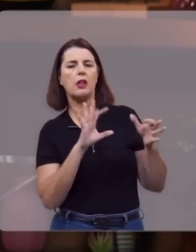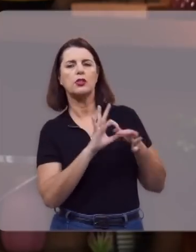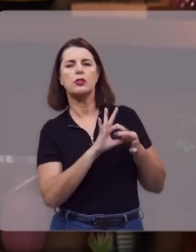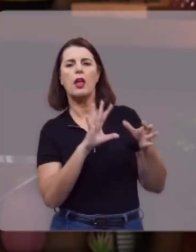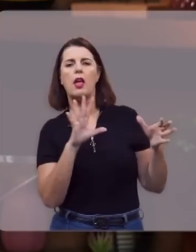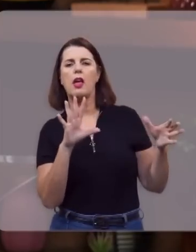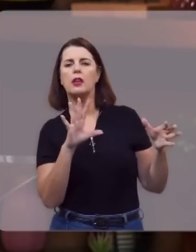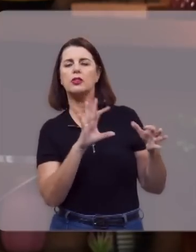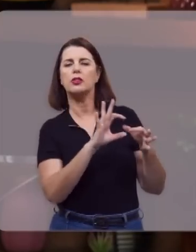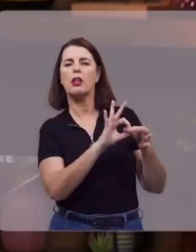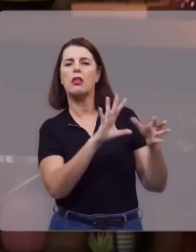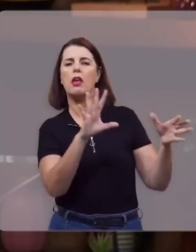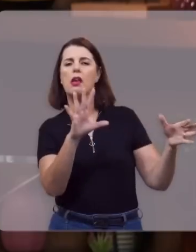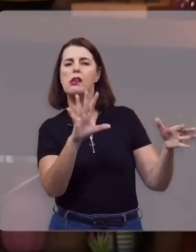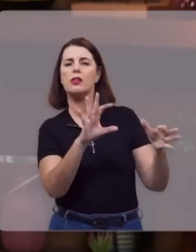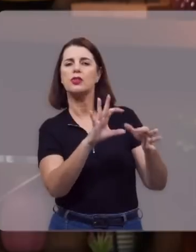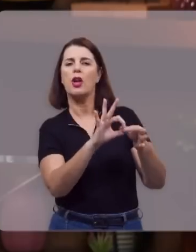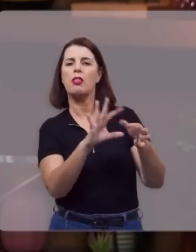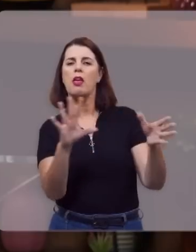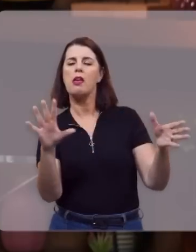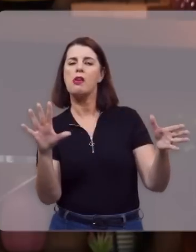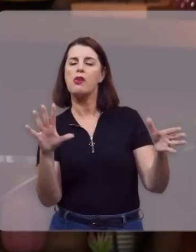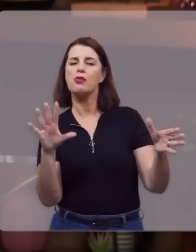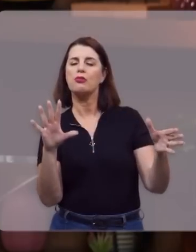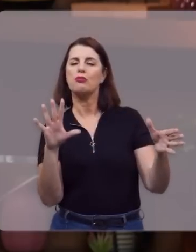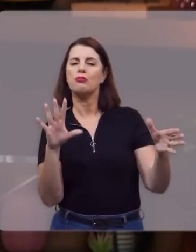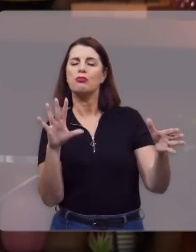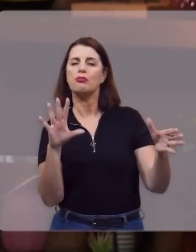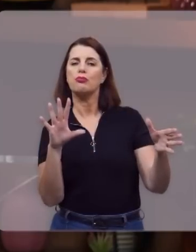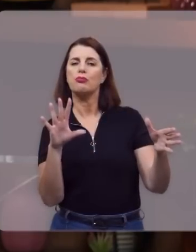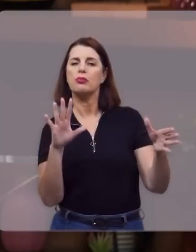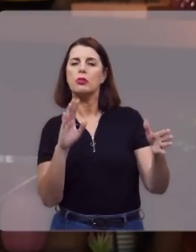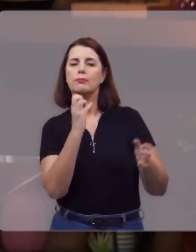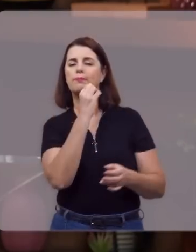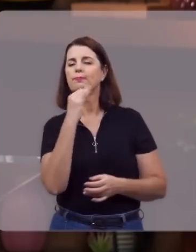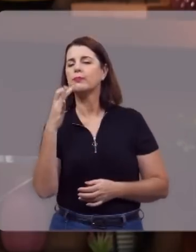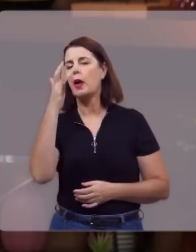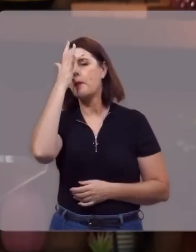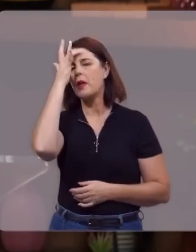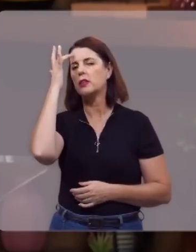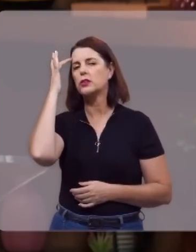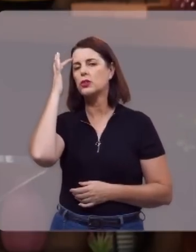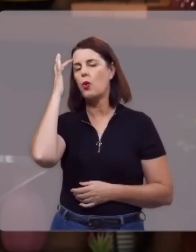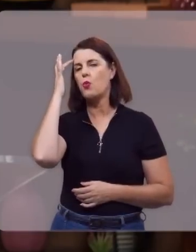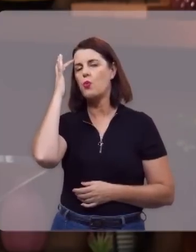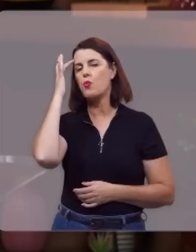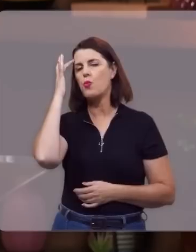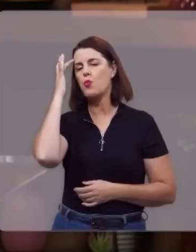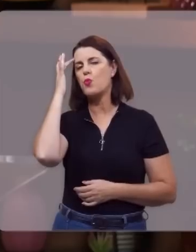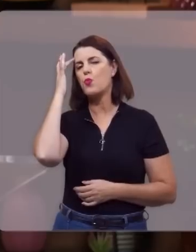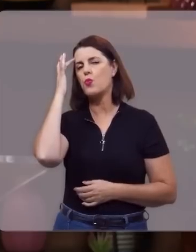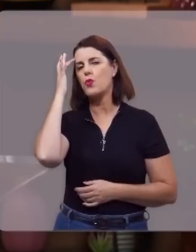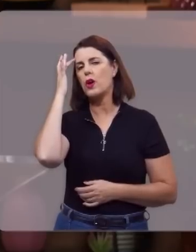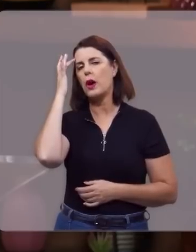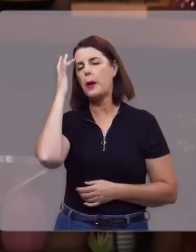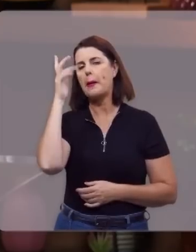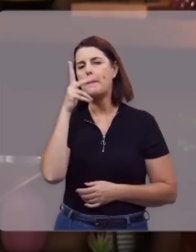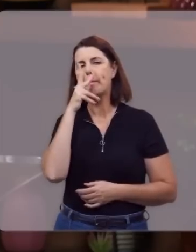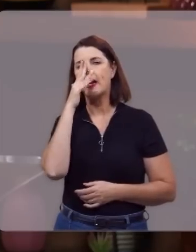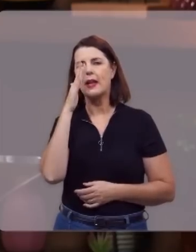peias, no seu cipoal. E quantas pessoas que estão como